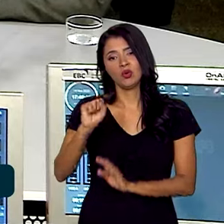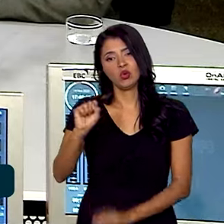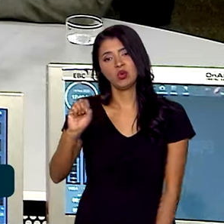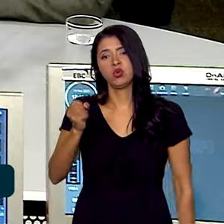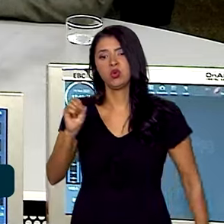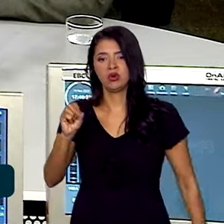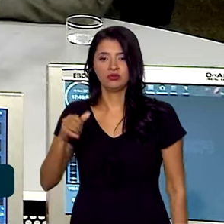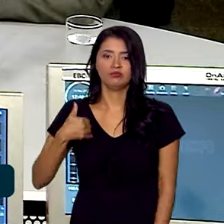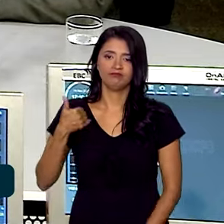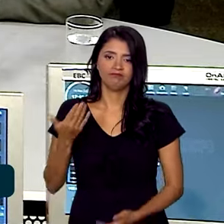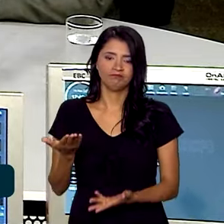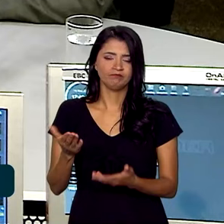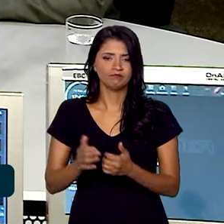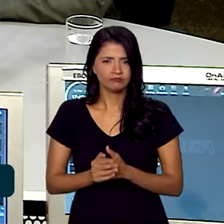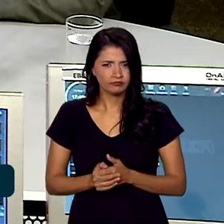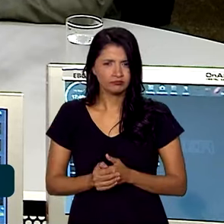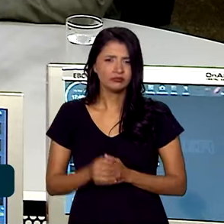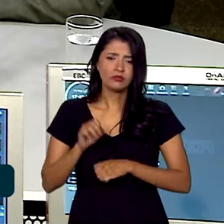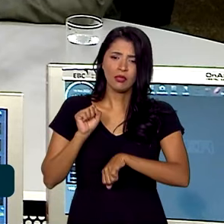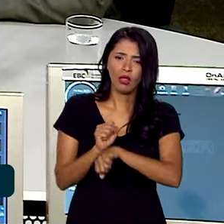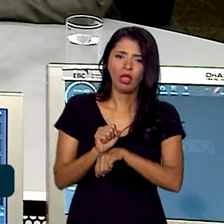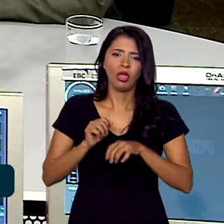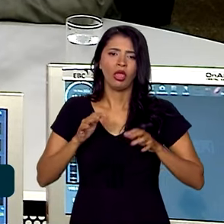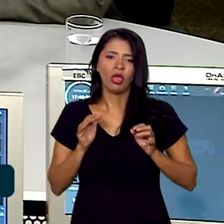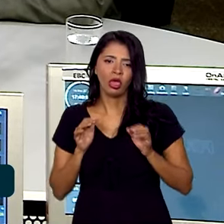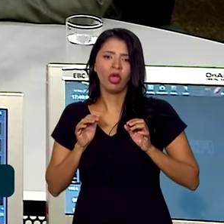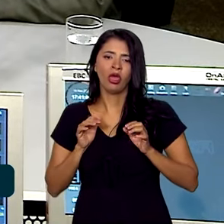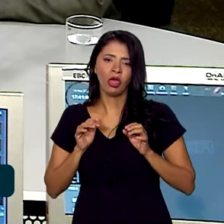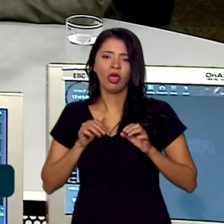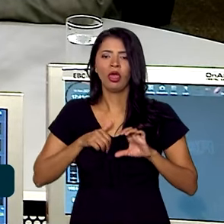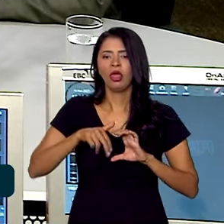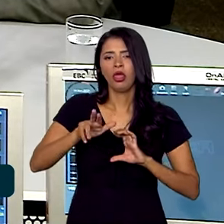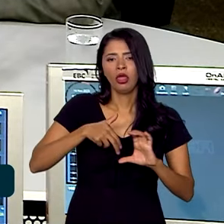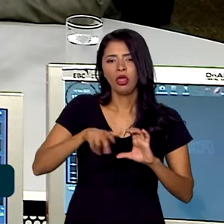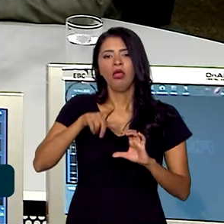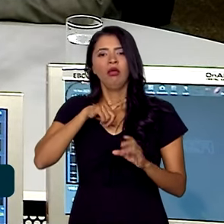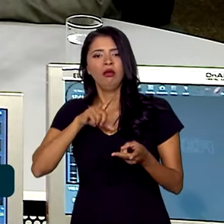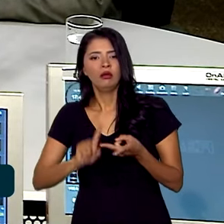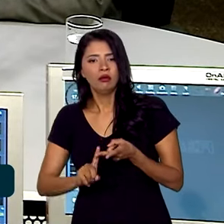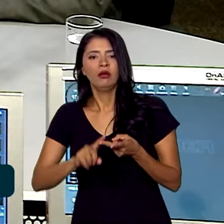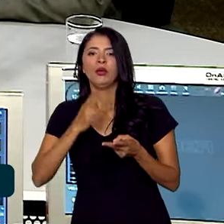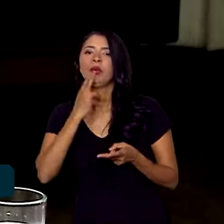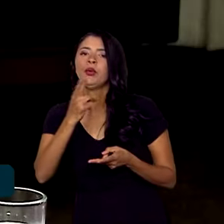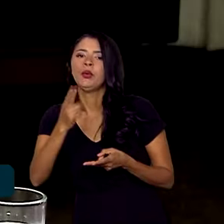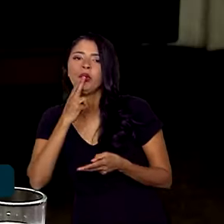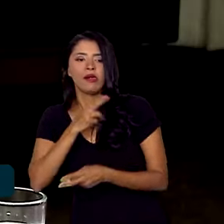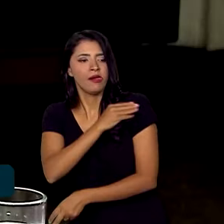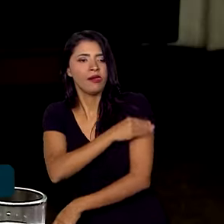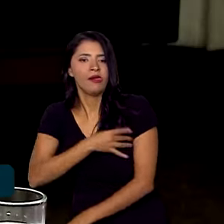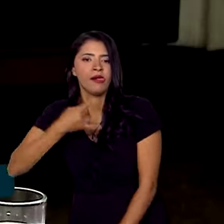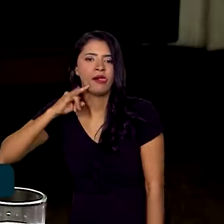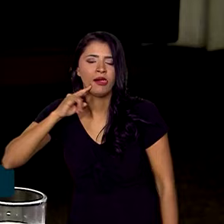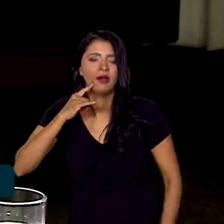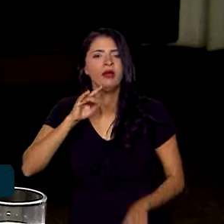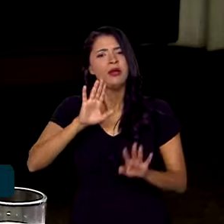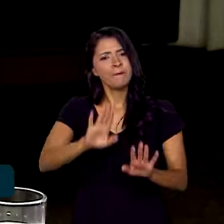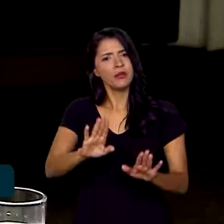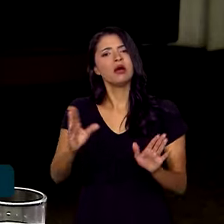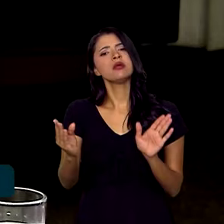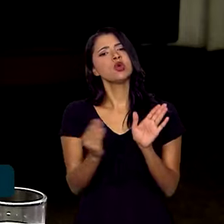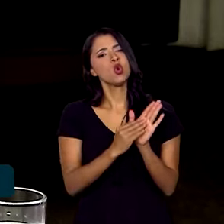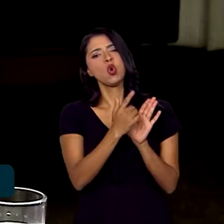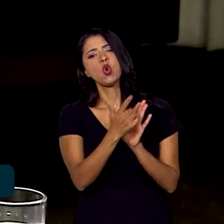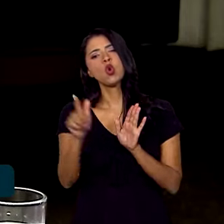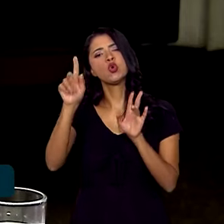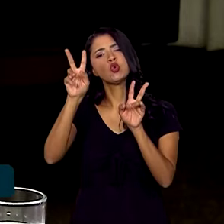de idade sedentarismo eh você falou do tabagismo alcoolismo também né Mas se a gente incluir aí